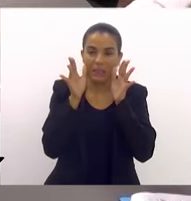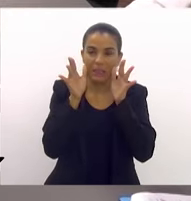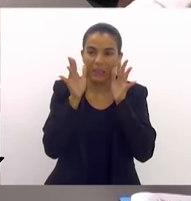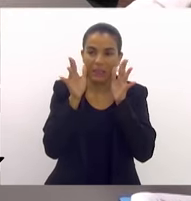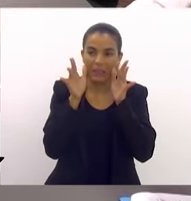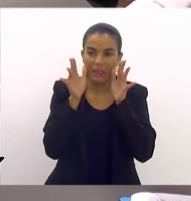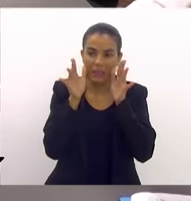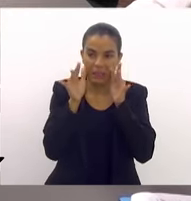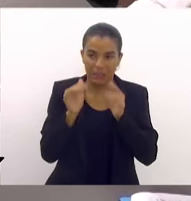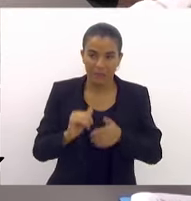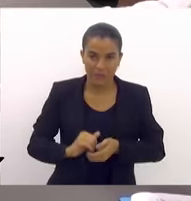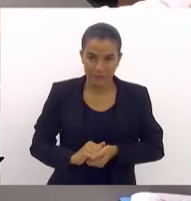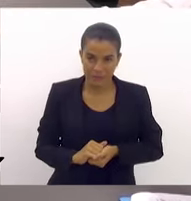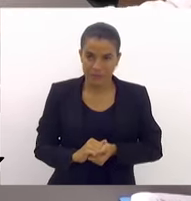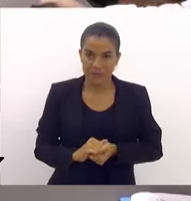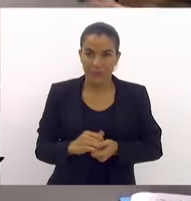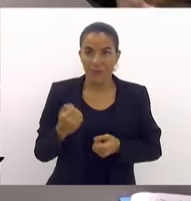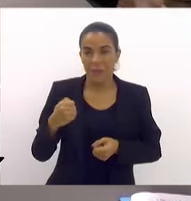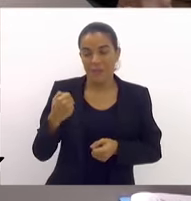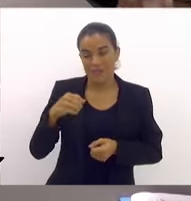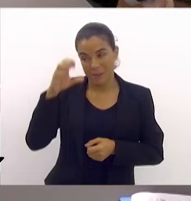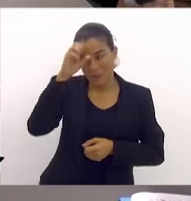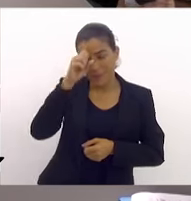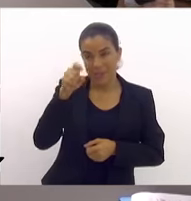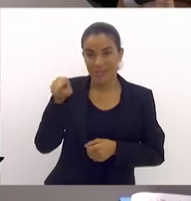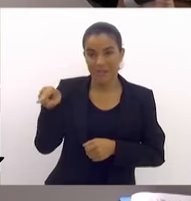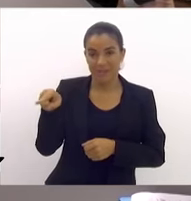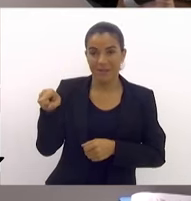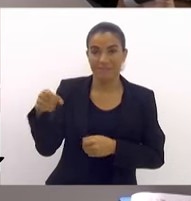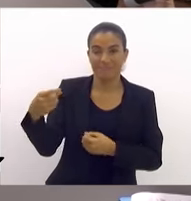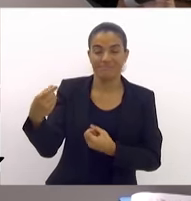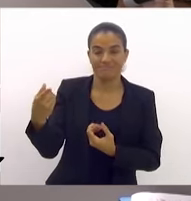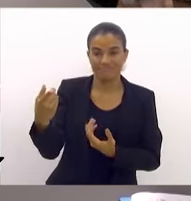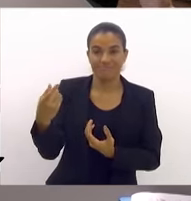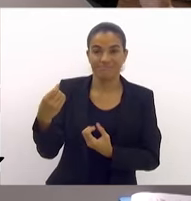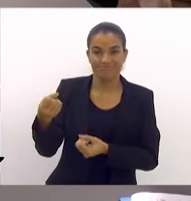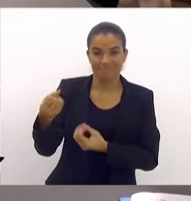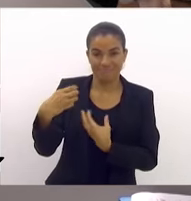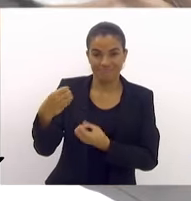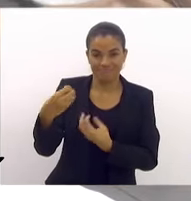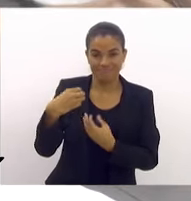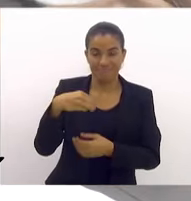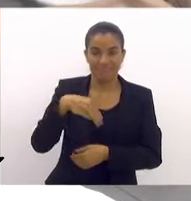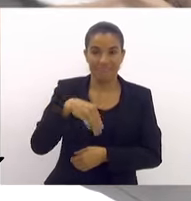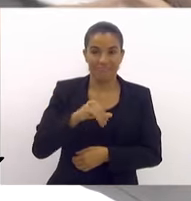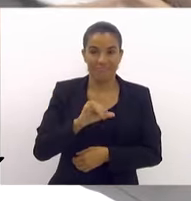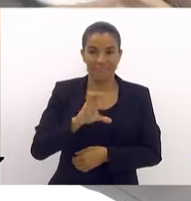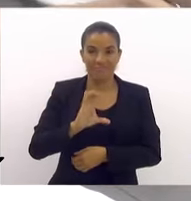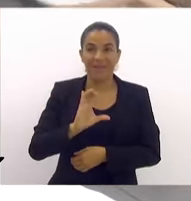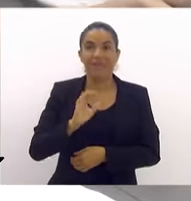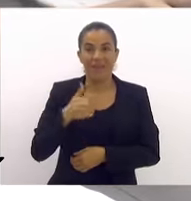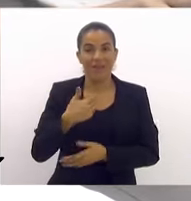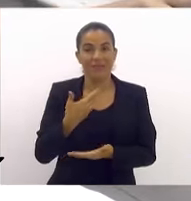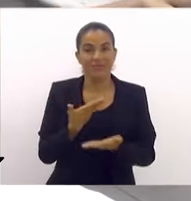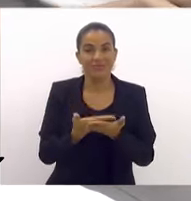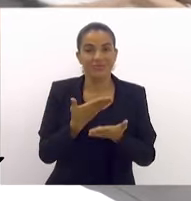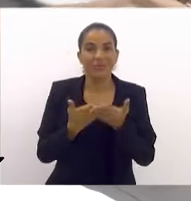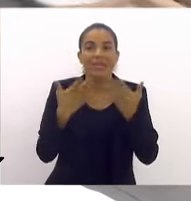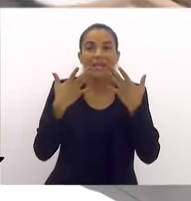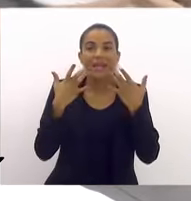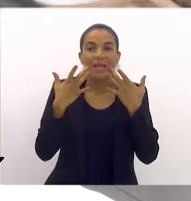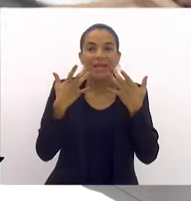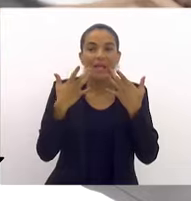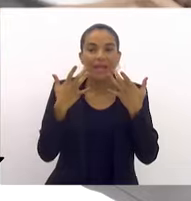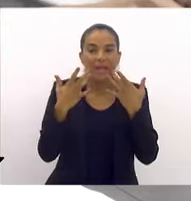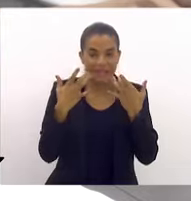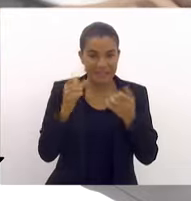Eu tenho que aprender o que o deputado Carlos Mink. Você está insinuando que eu fiz. Eu realmente fiz. Fiz com o Boal em